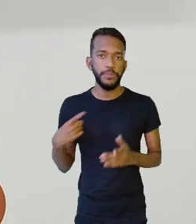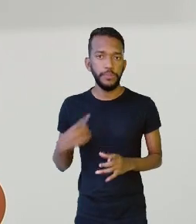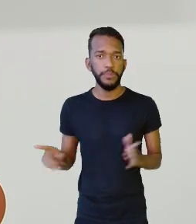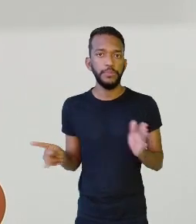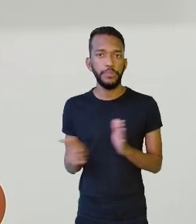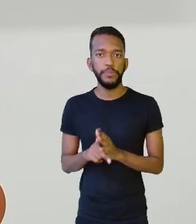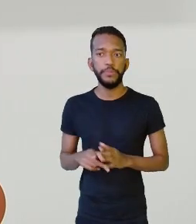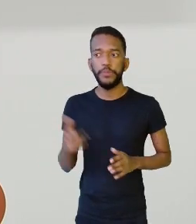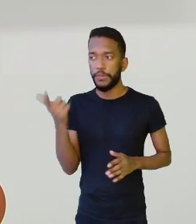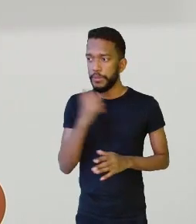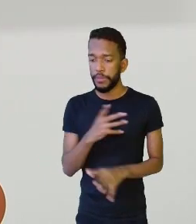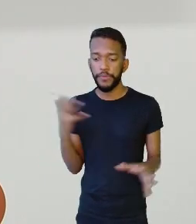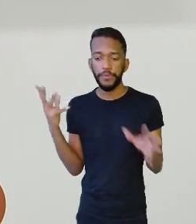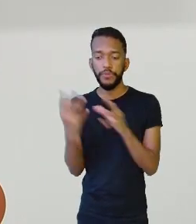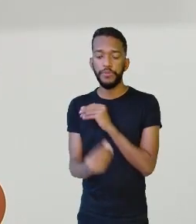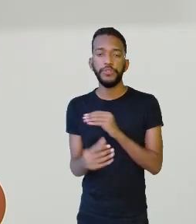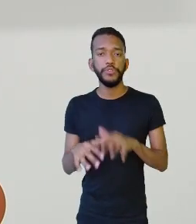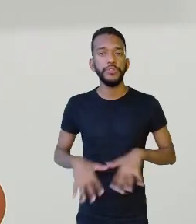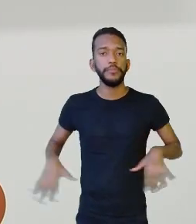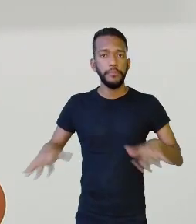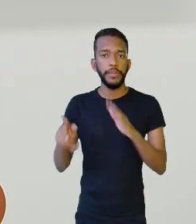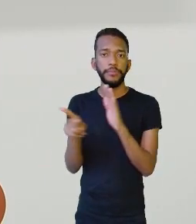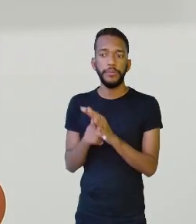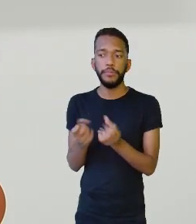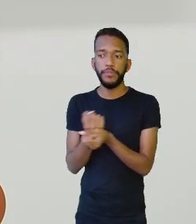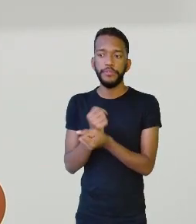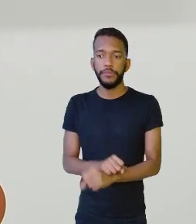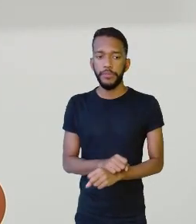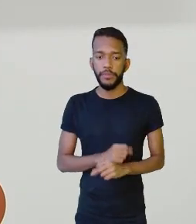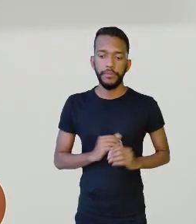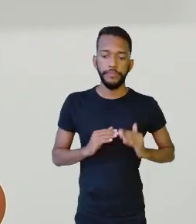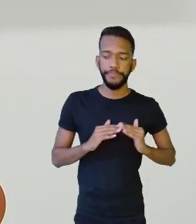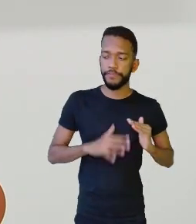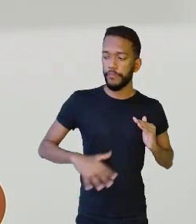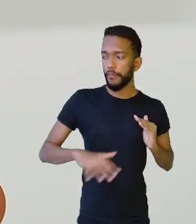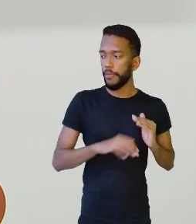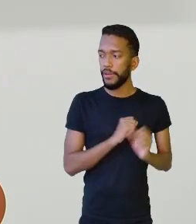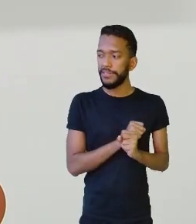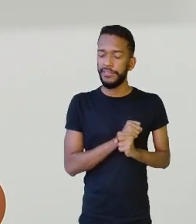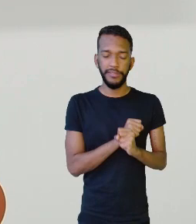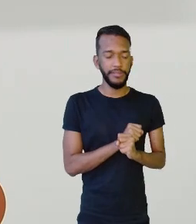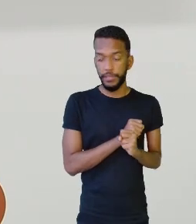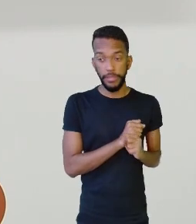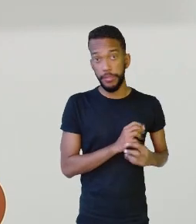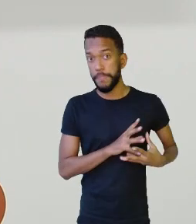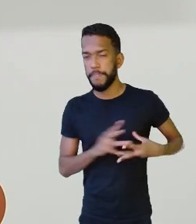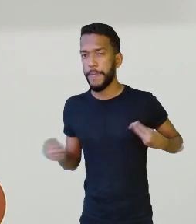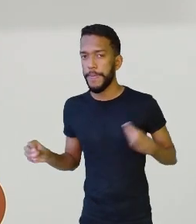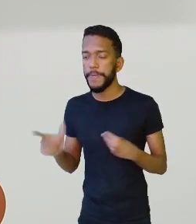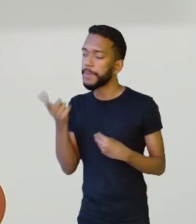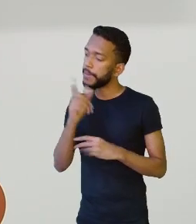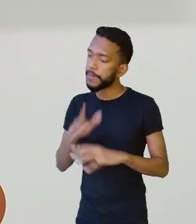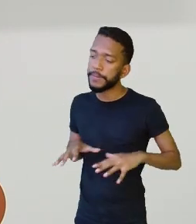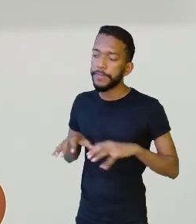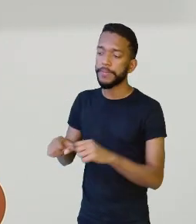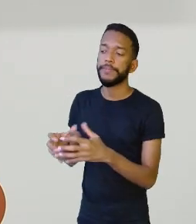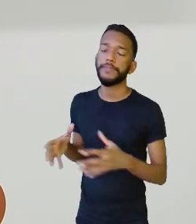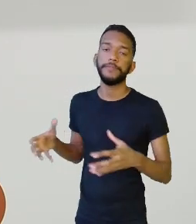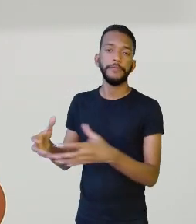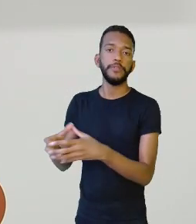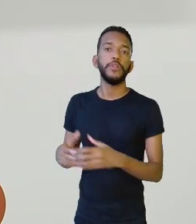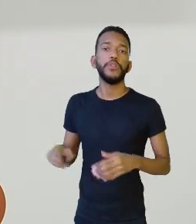de sair desse espaço da escravização. Eles buscavam se refugiar em lugares